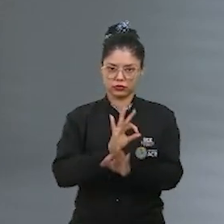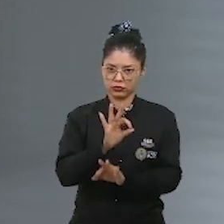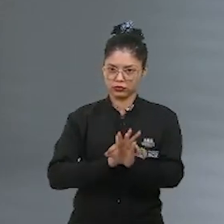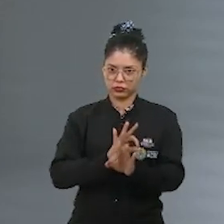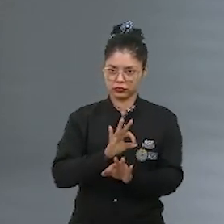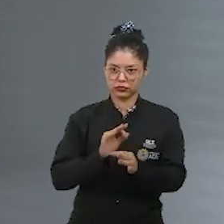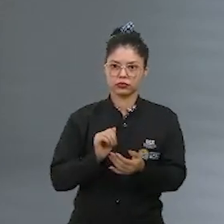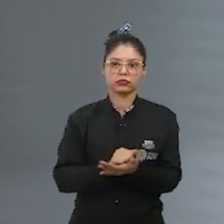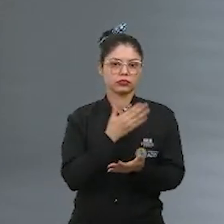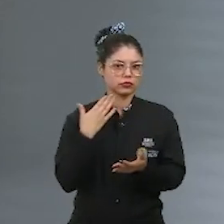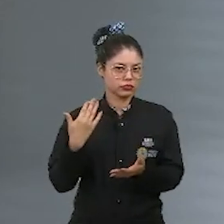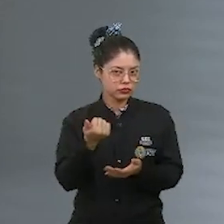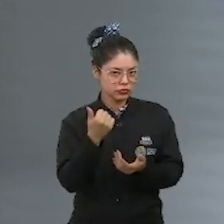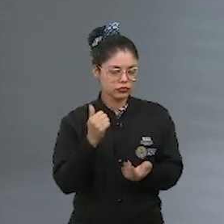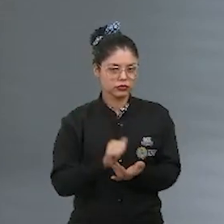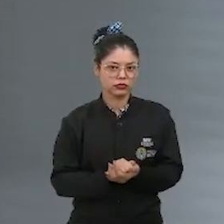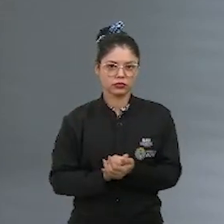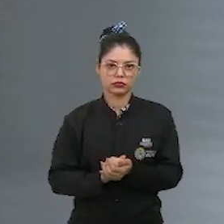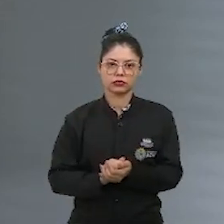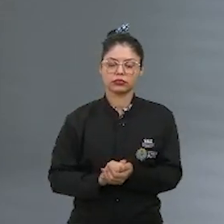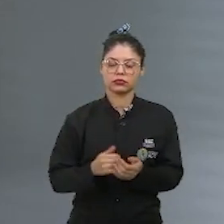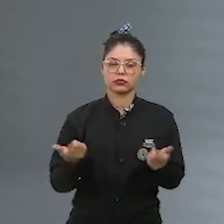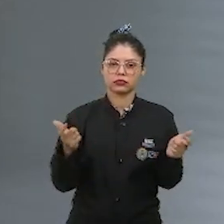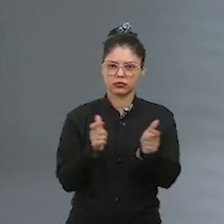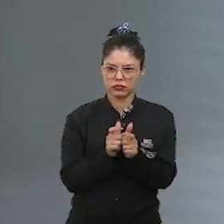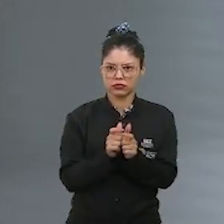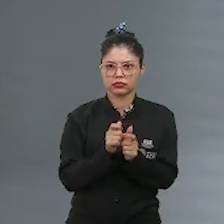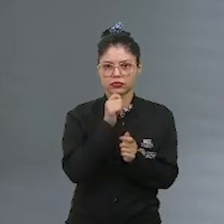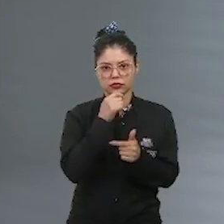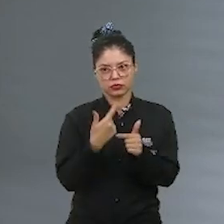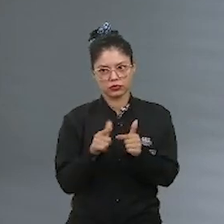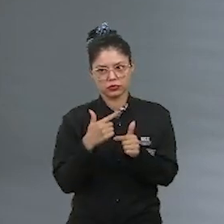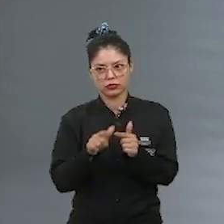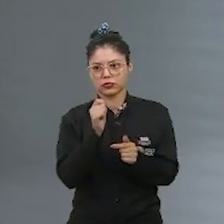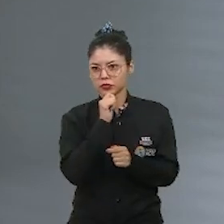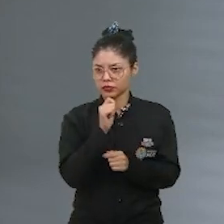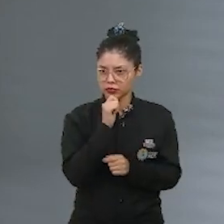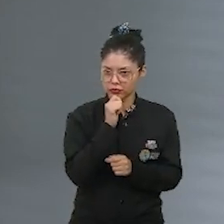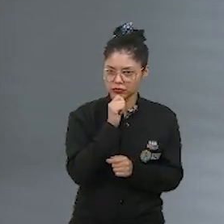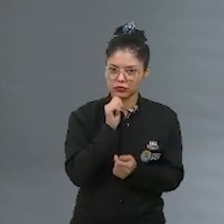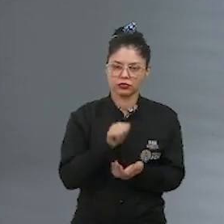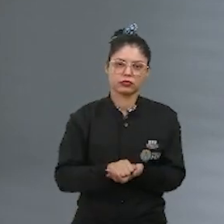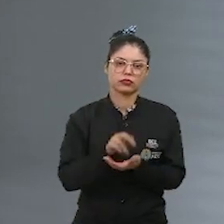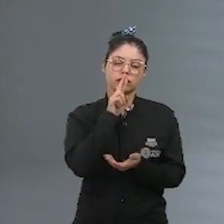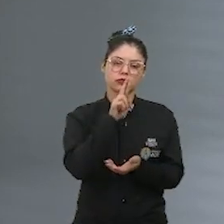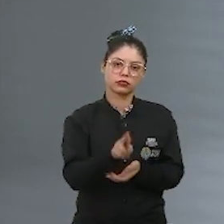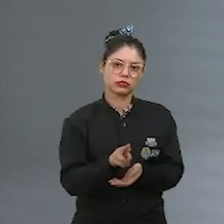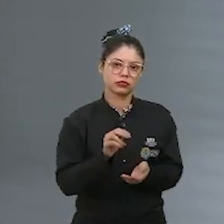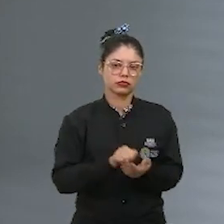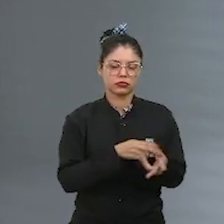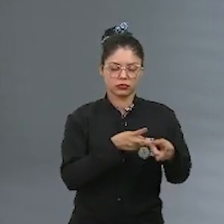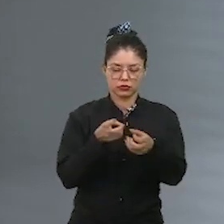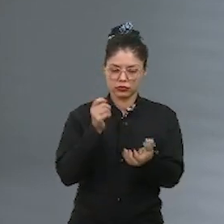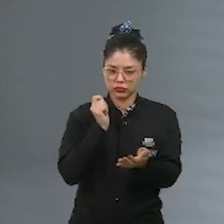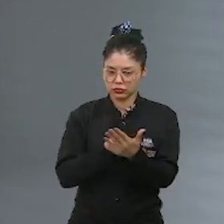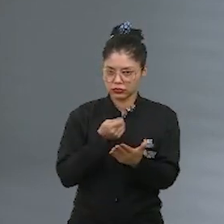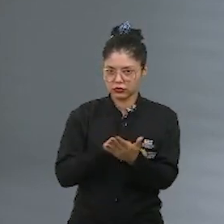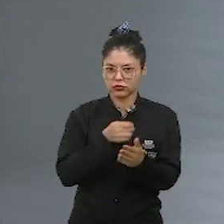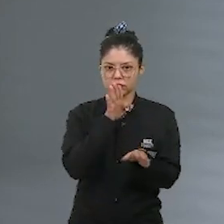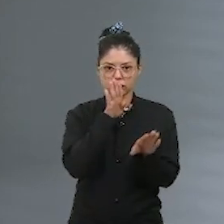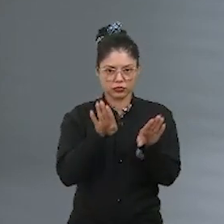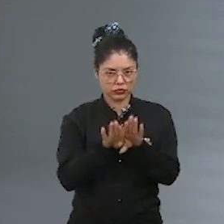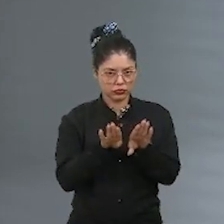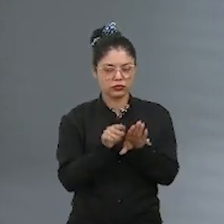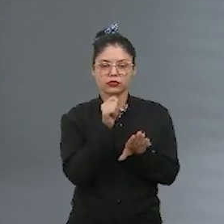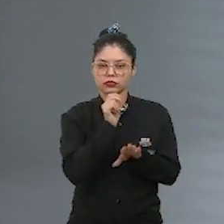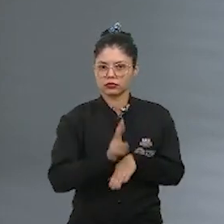resolver, para melhorar, para amenizar o problema, só que obviamente ainda não foi resolvido, persistem aí na